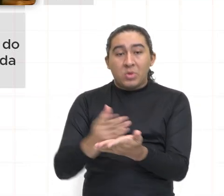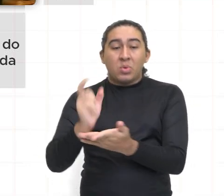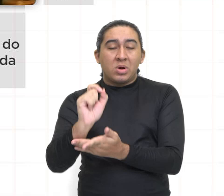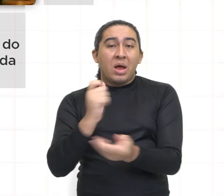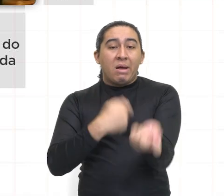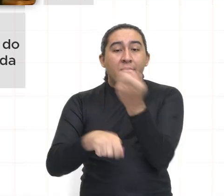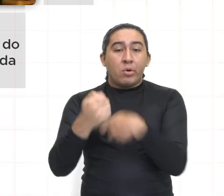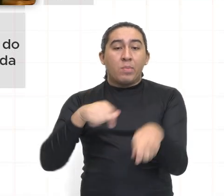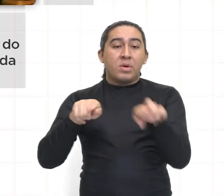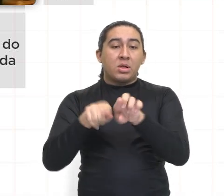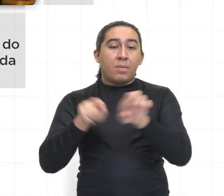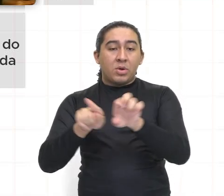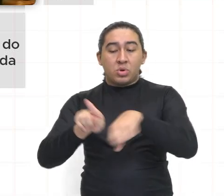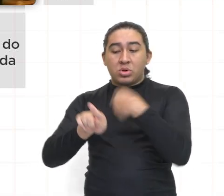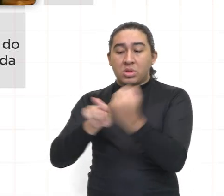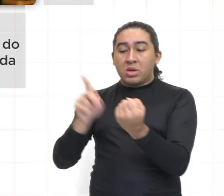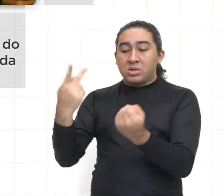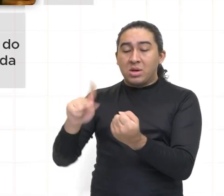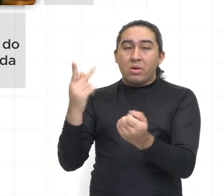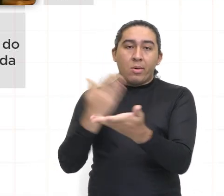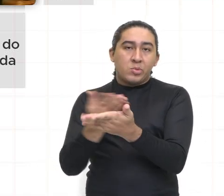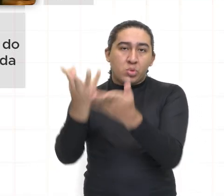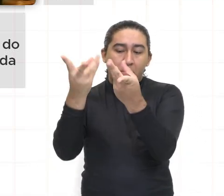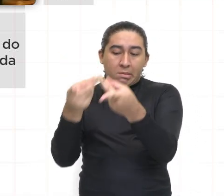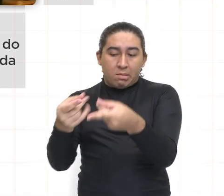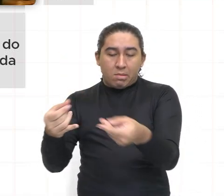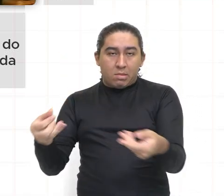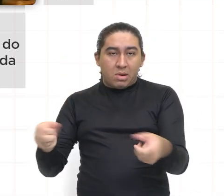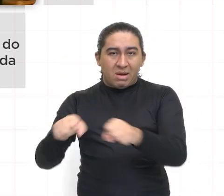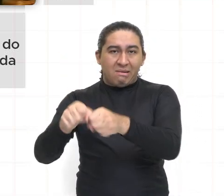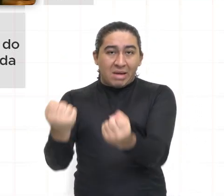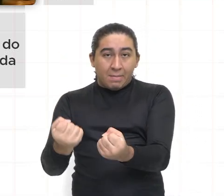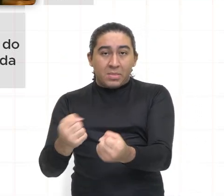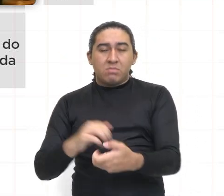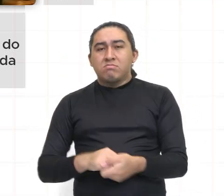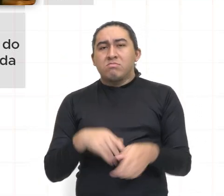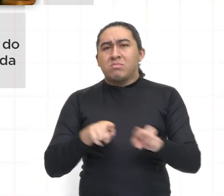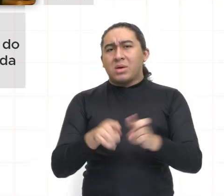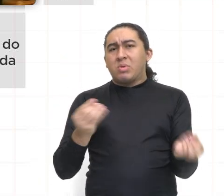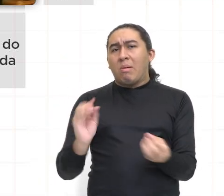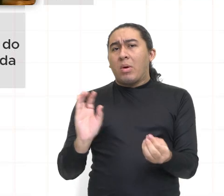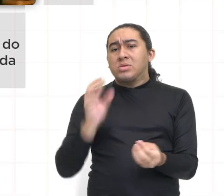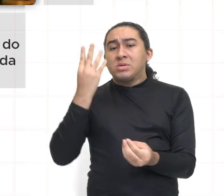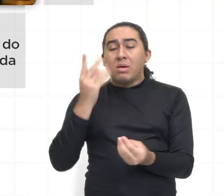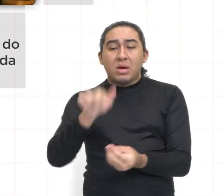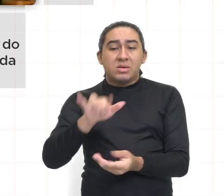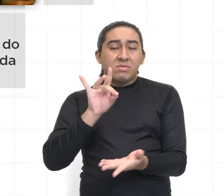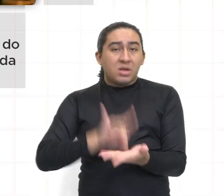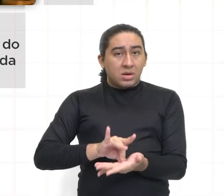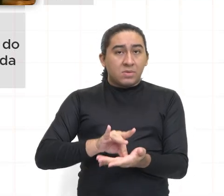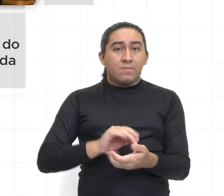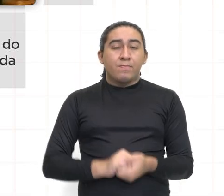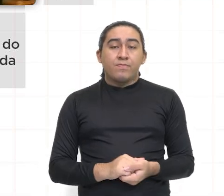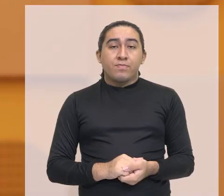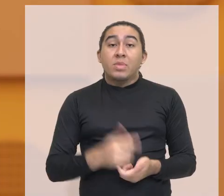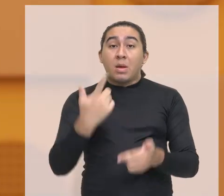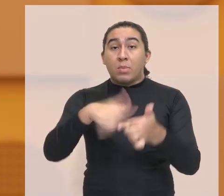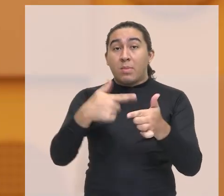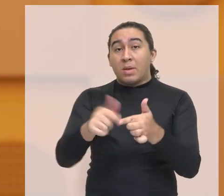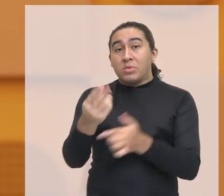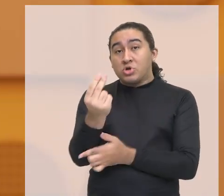corroer a economia e a sociedade soviética. Como aconteceu de fato, professor? Essa crise se dava